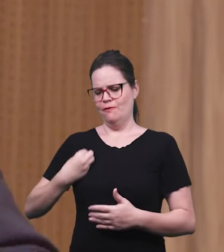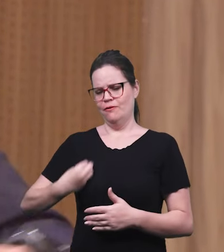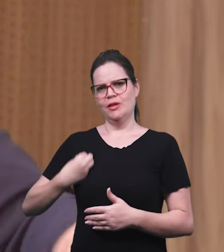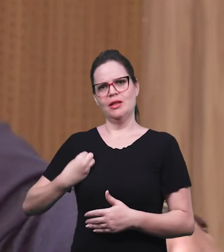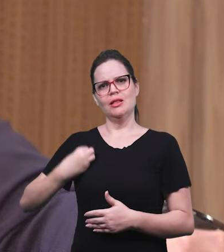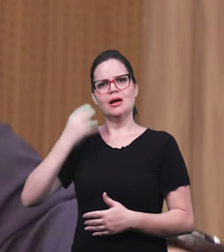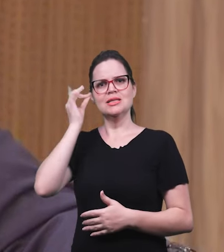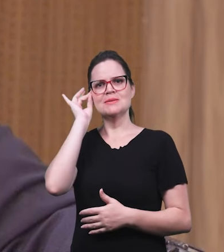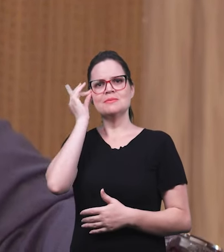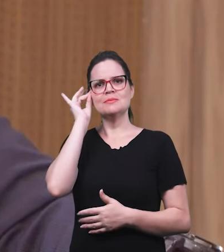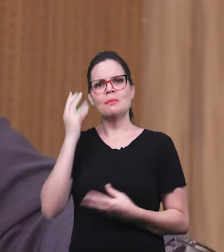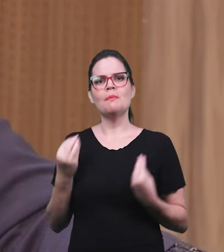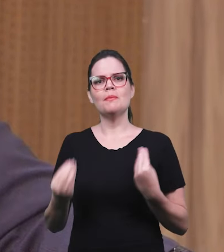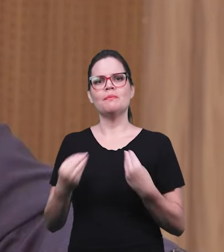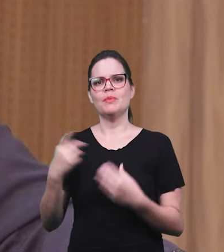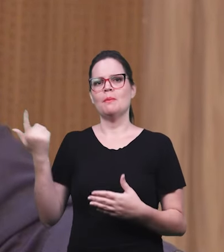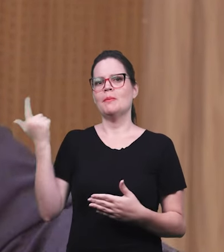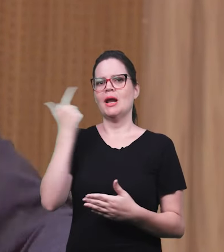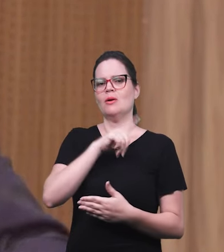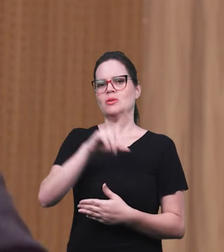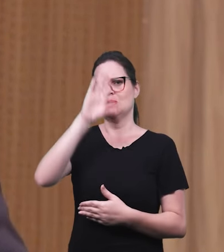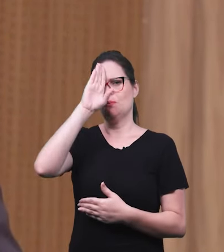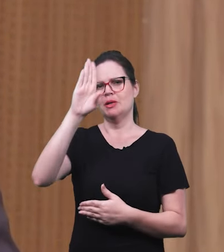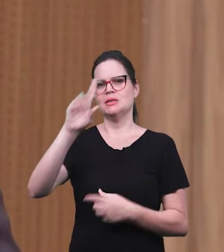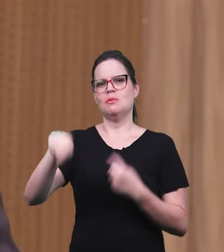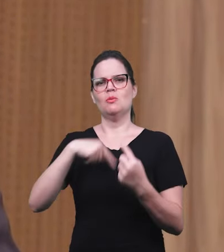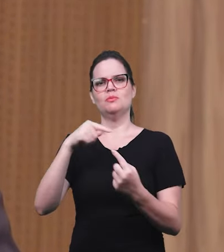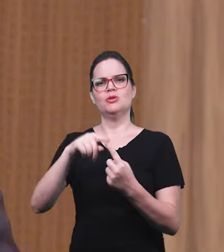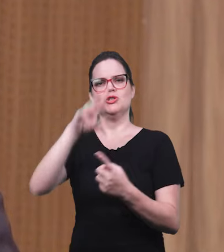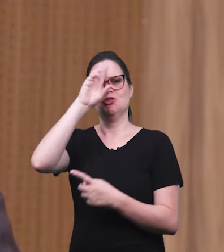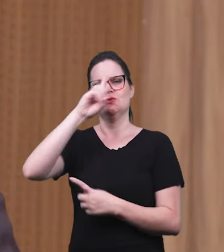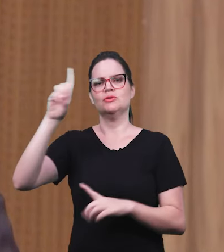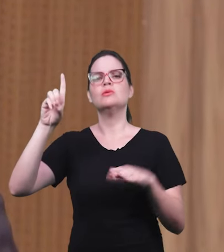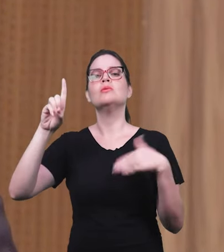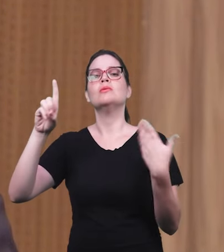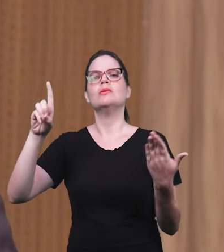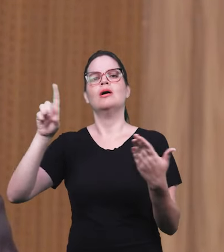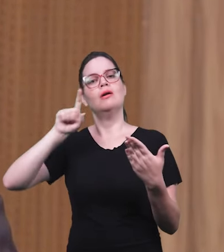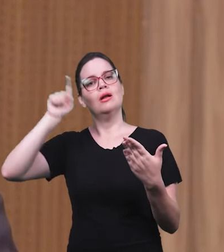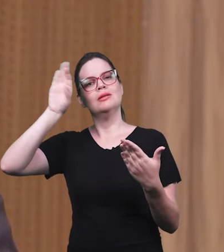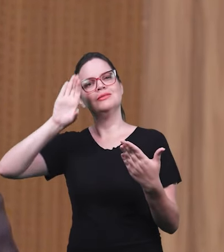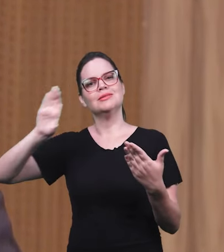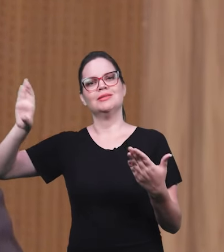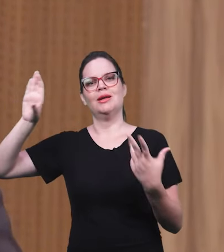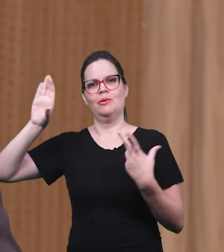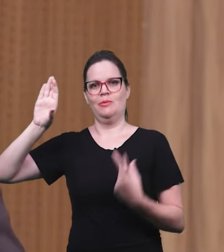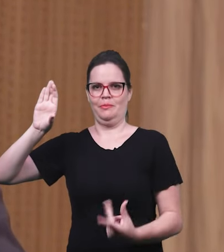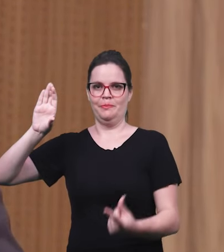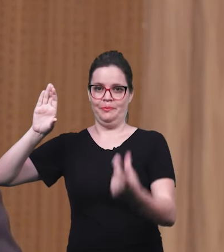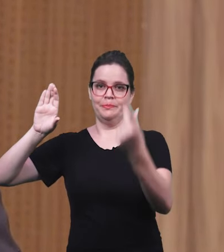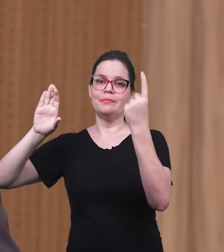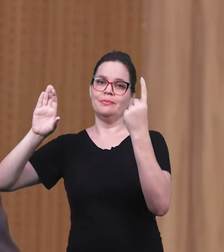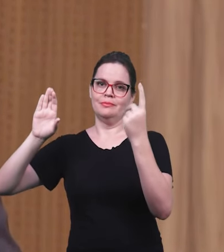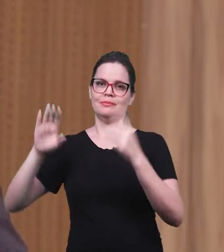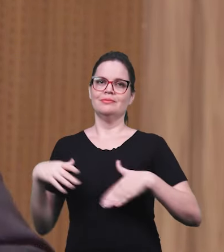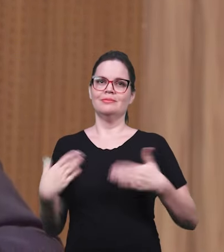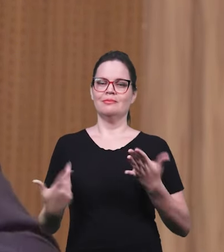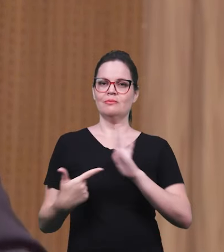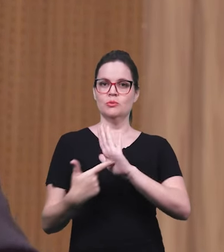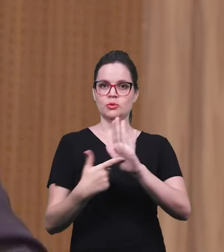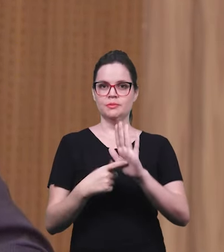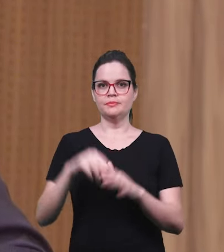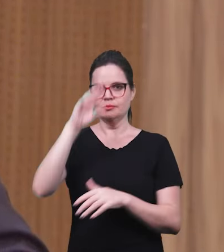ter para chegar no grande propósito de Deus. Qual que é o grande propósito de Deus? A eternidade, né? Então, coloca esse exemplo para mostrar.